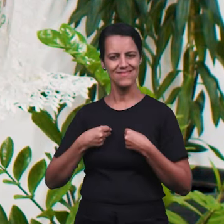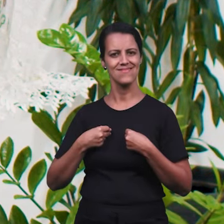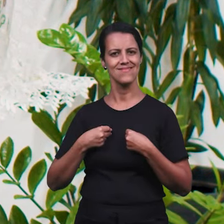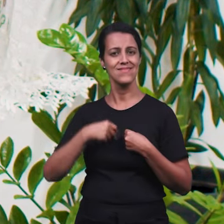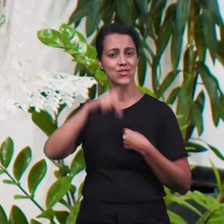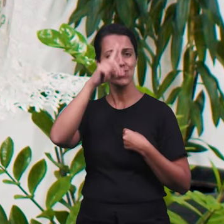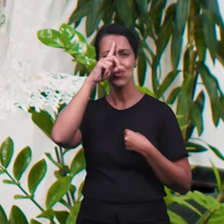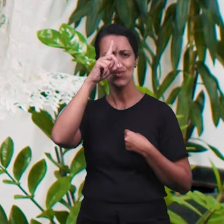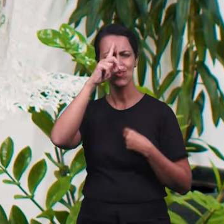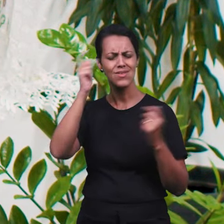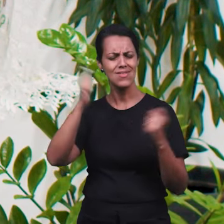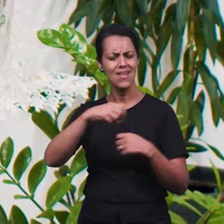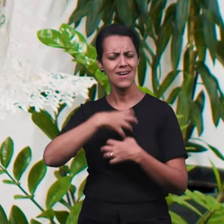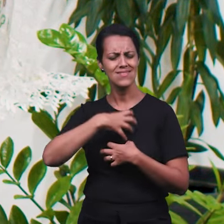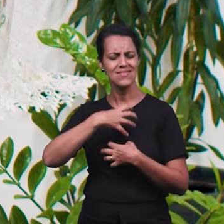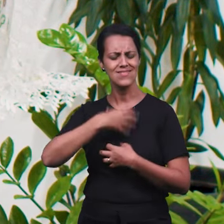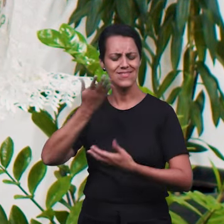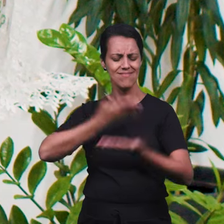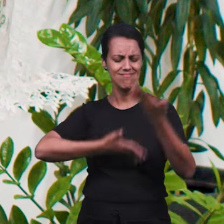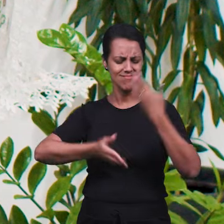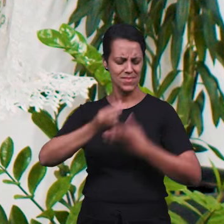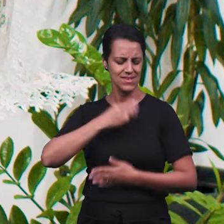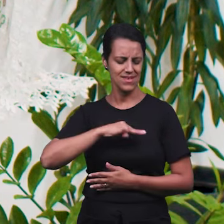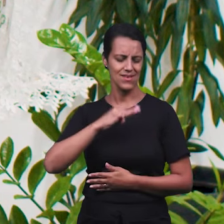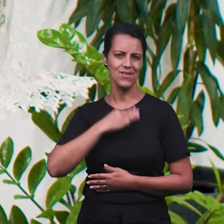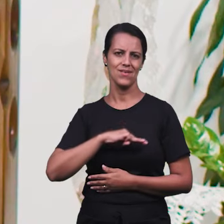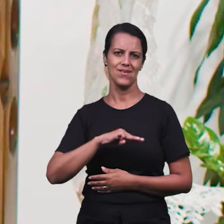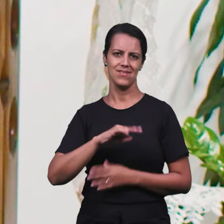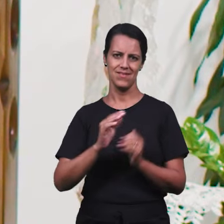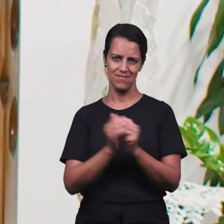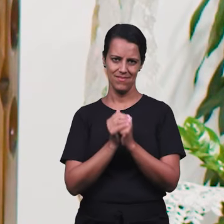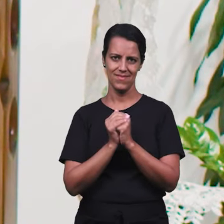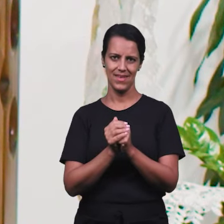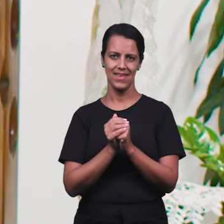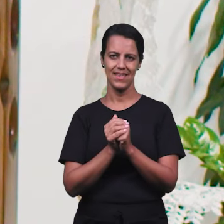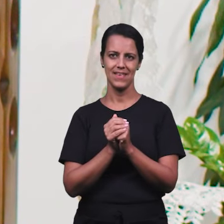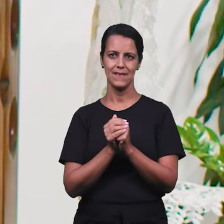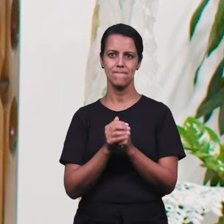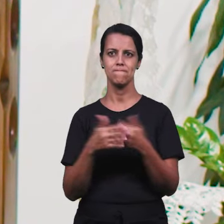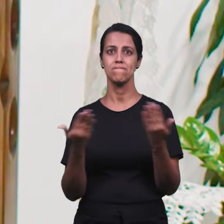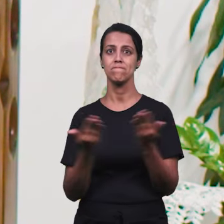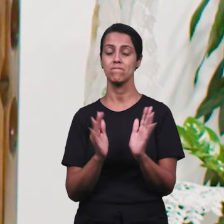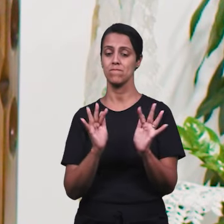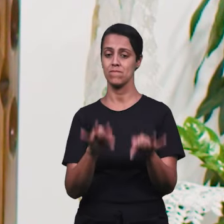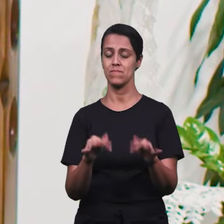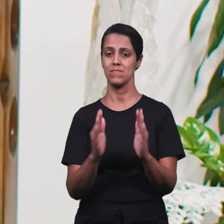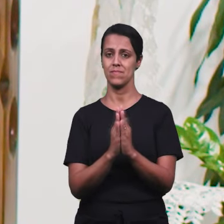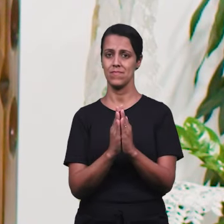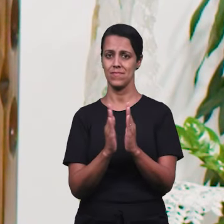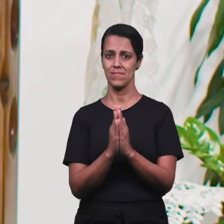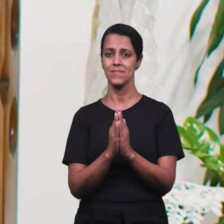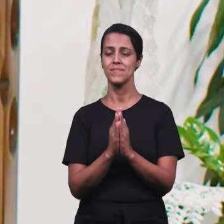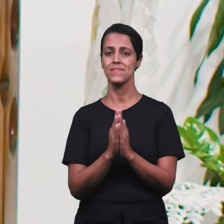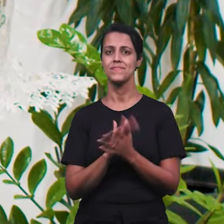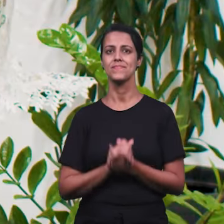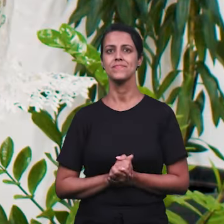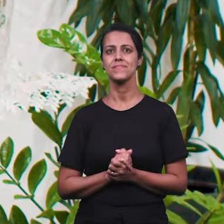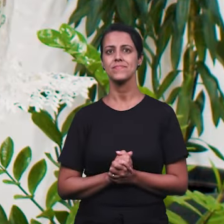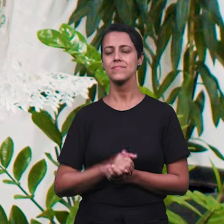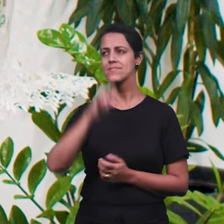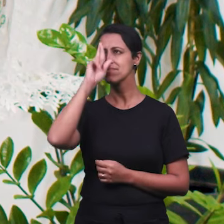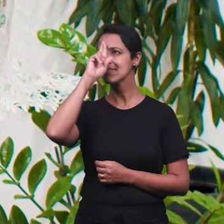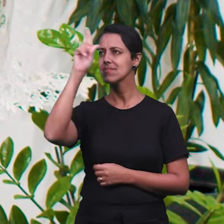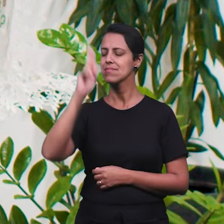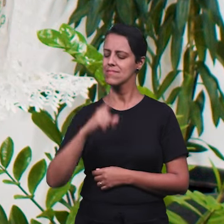amor e essa misericórdia do Senhor nos alcançando Amém Agora nós vamos encerrar o nosso culto com a glorificação ao senhor